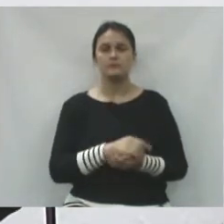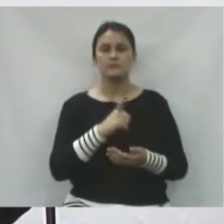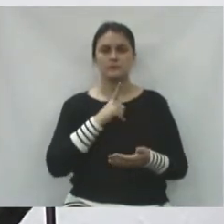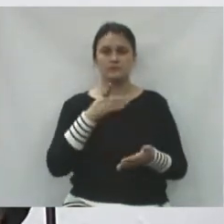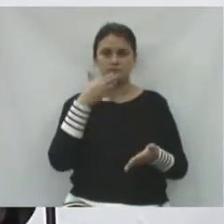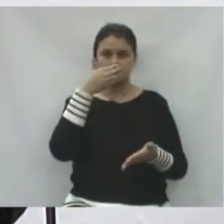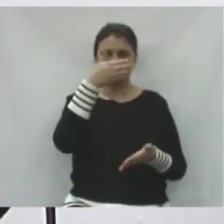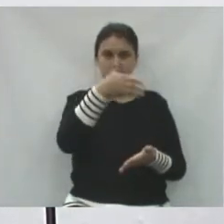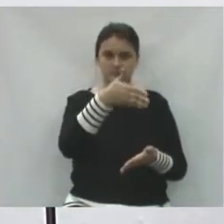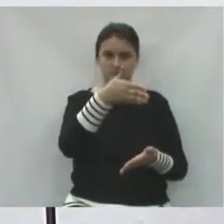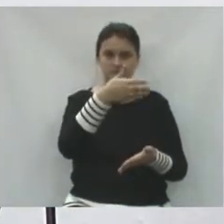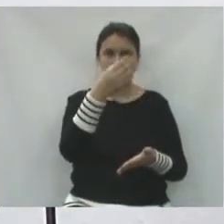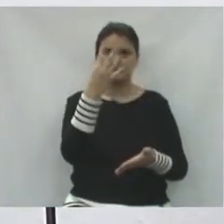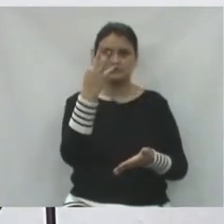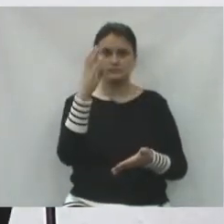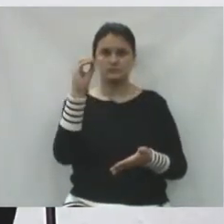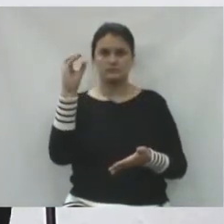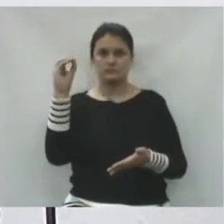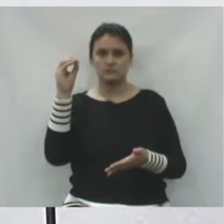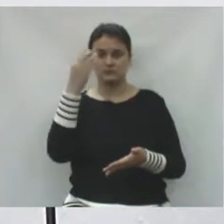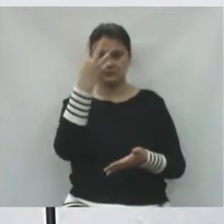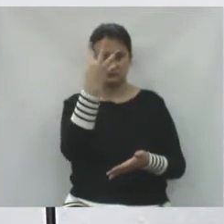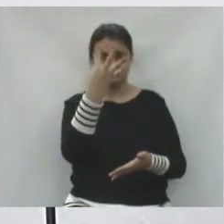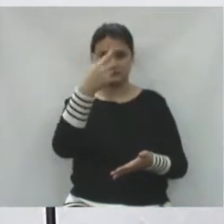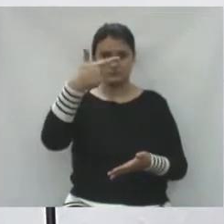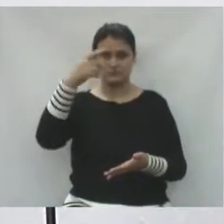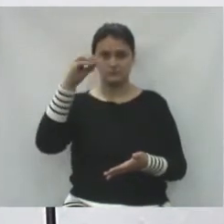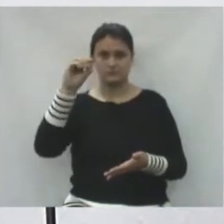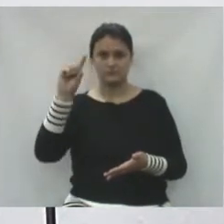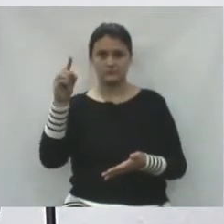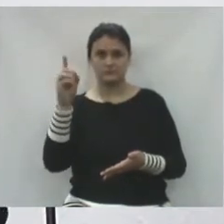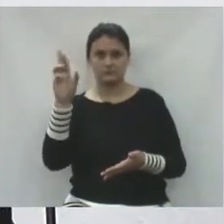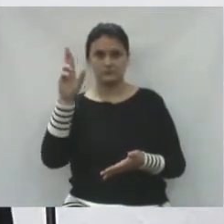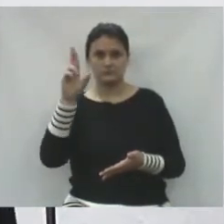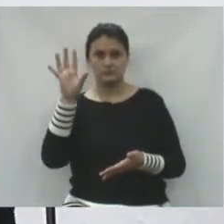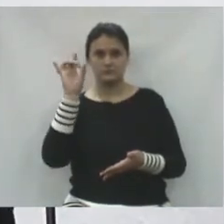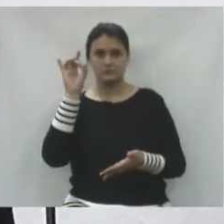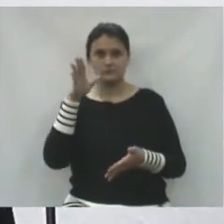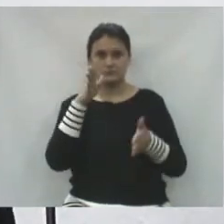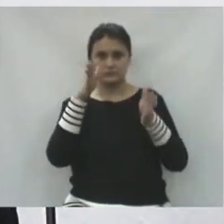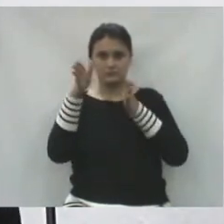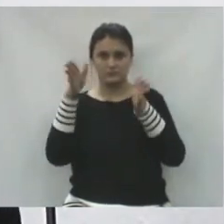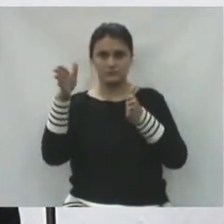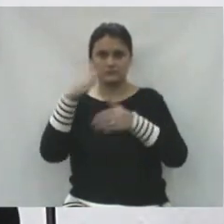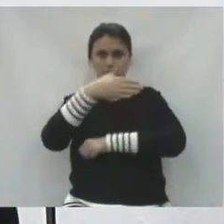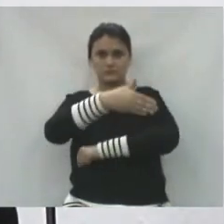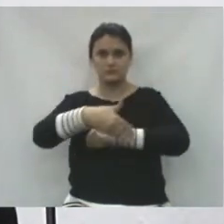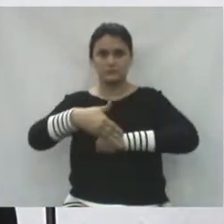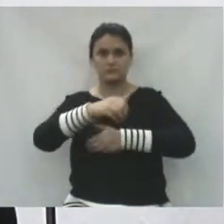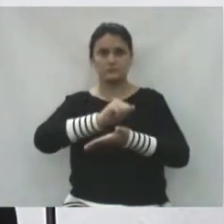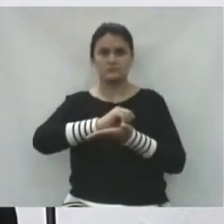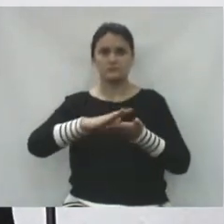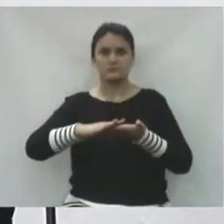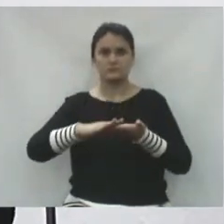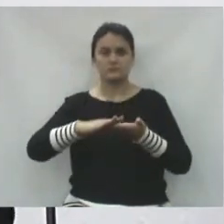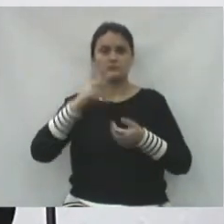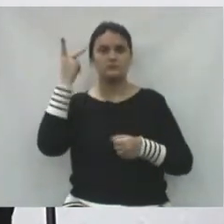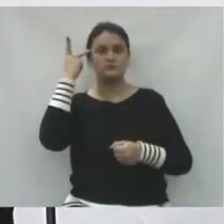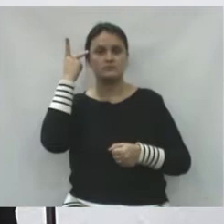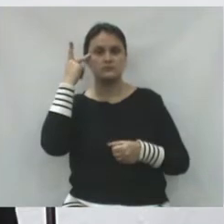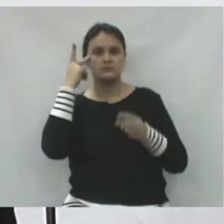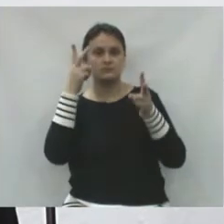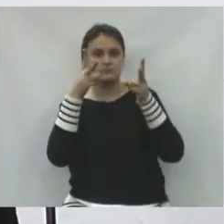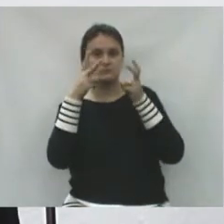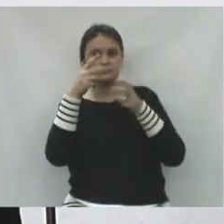eles destinam os 420 mil reais que eles têm só para uma rua para asfalto. São Paulo,